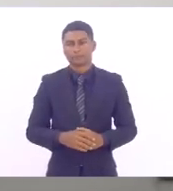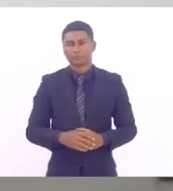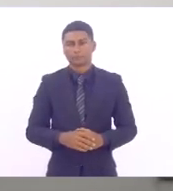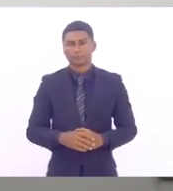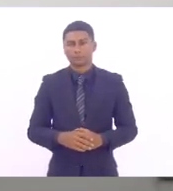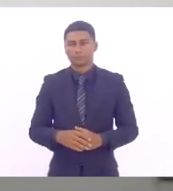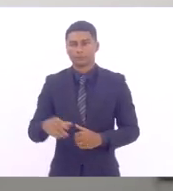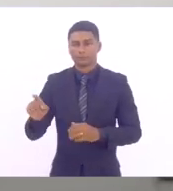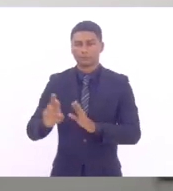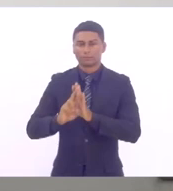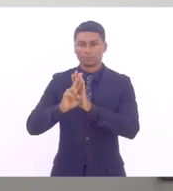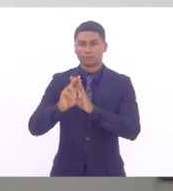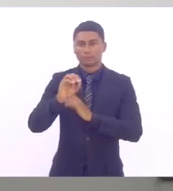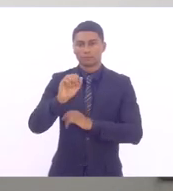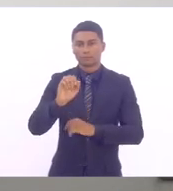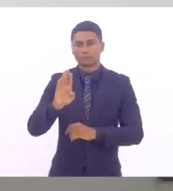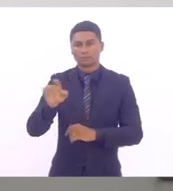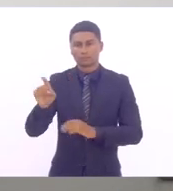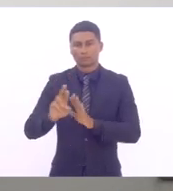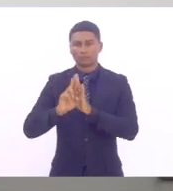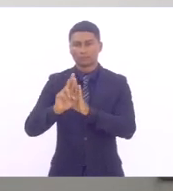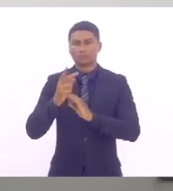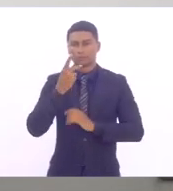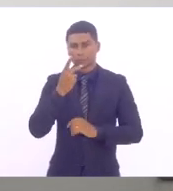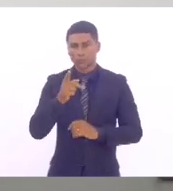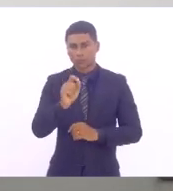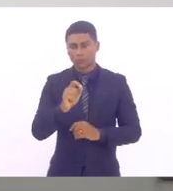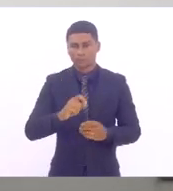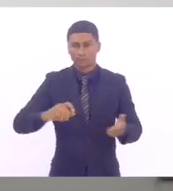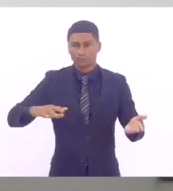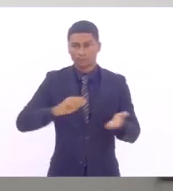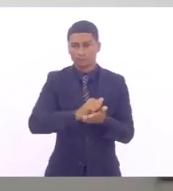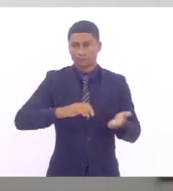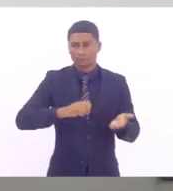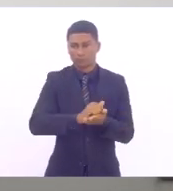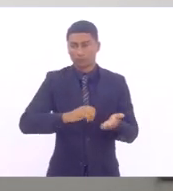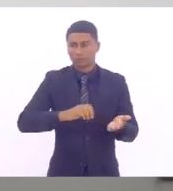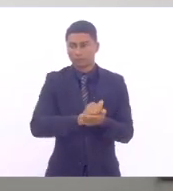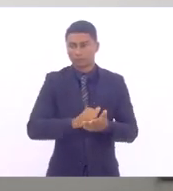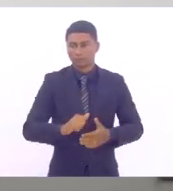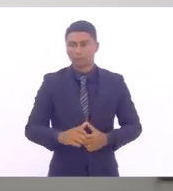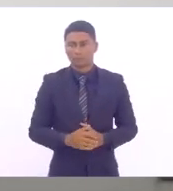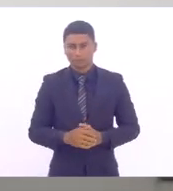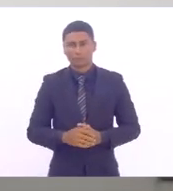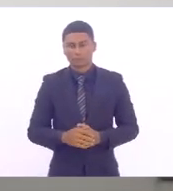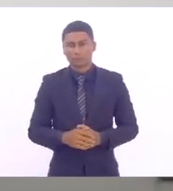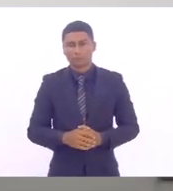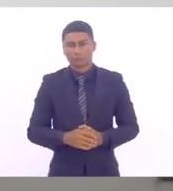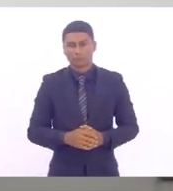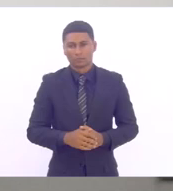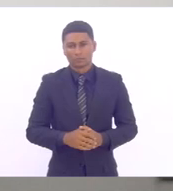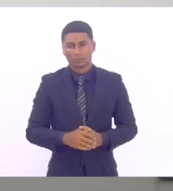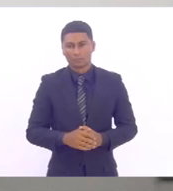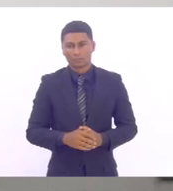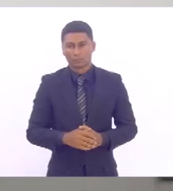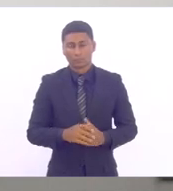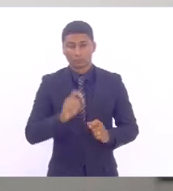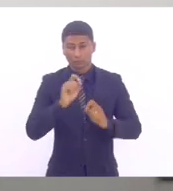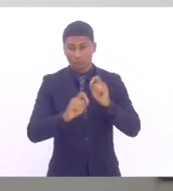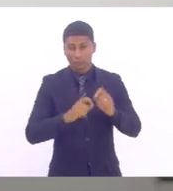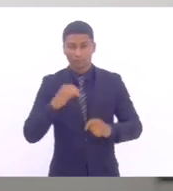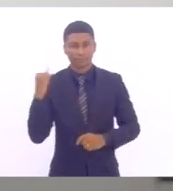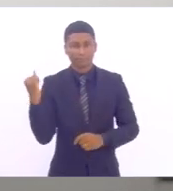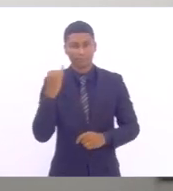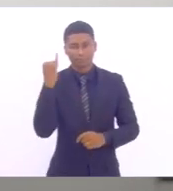do representante da OAB, que o cadastro de torcidas e torcedores é um ponto fundamental do